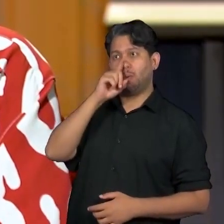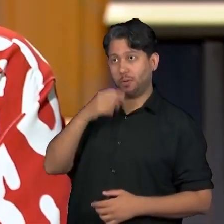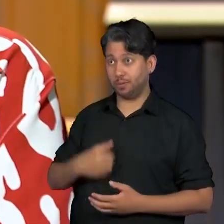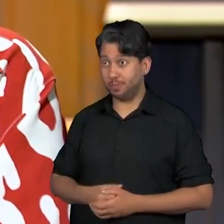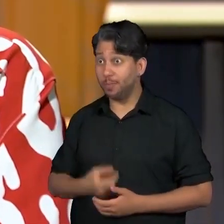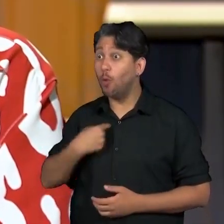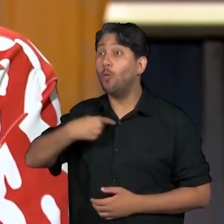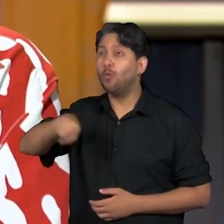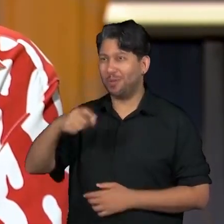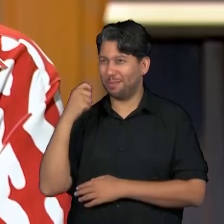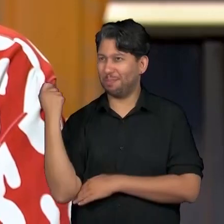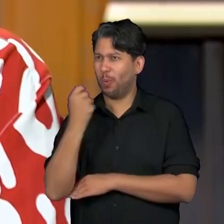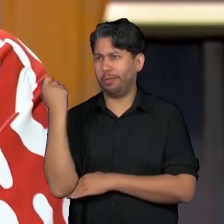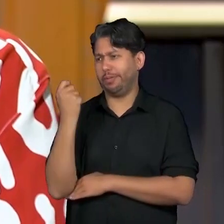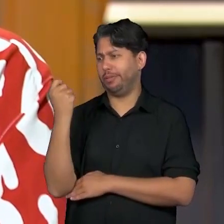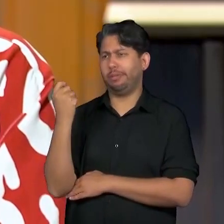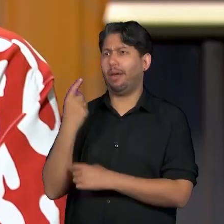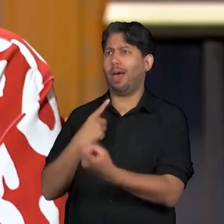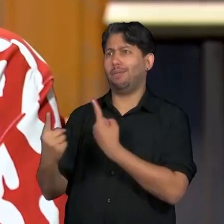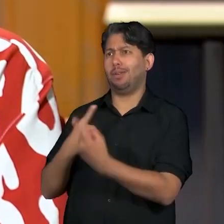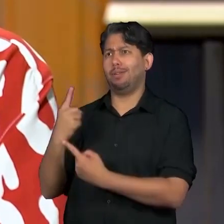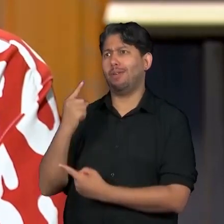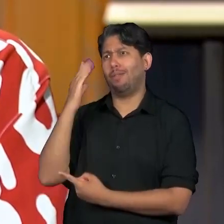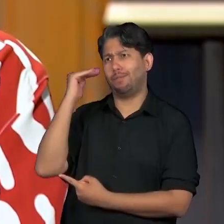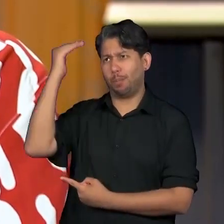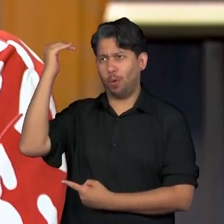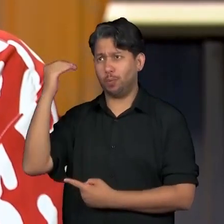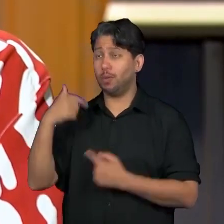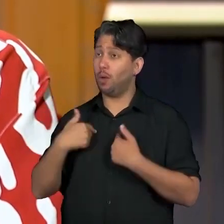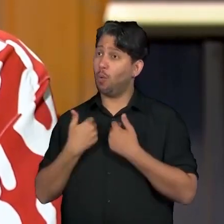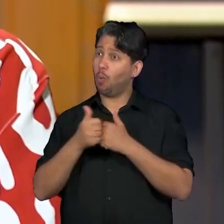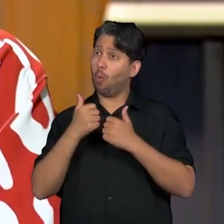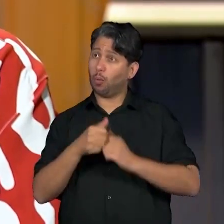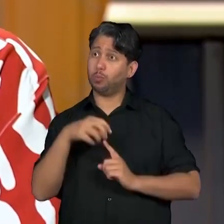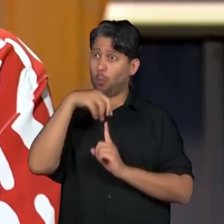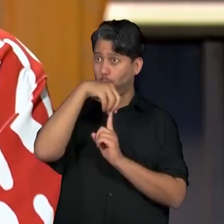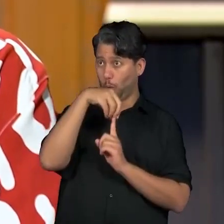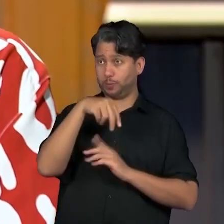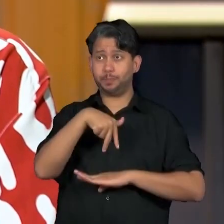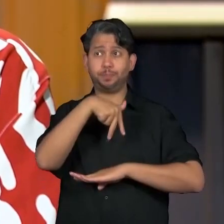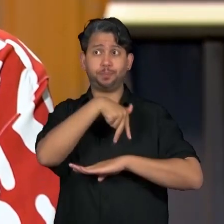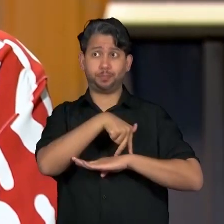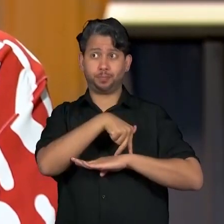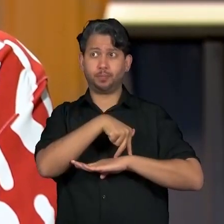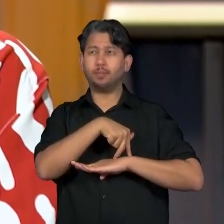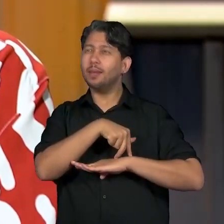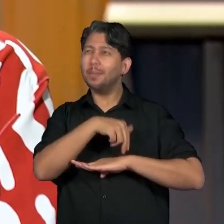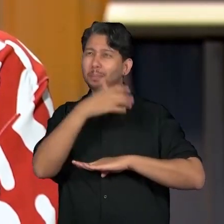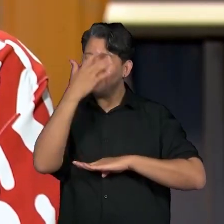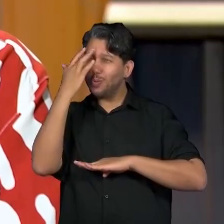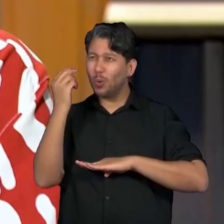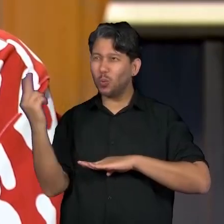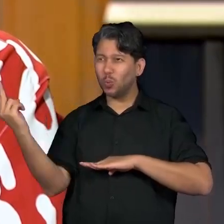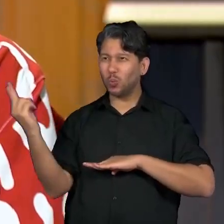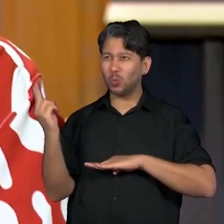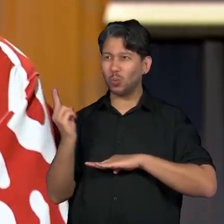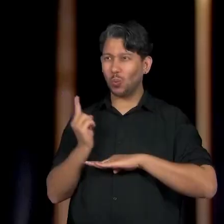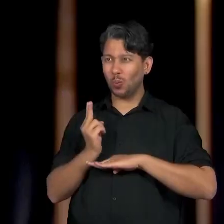da América Latina eu paro num ponto de ônibus e surge um casal Dizendo ele roubou o Nosso